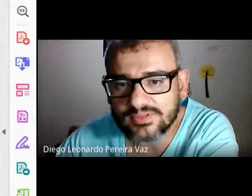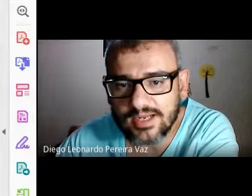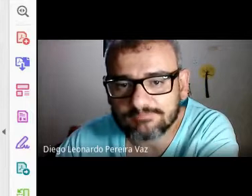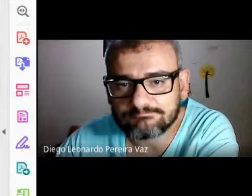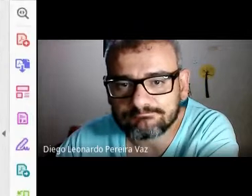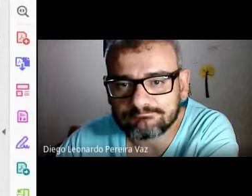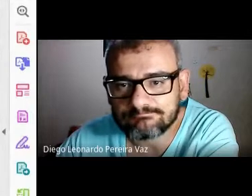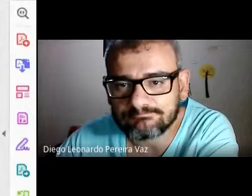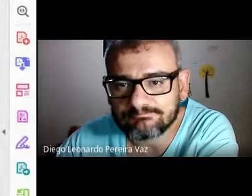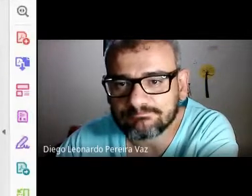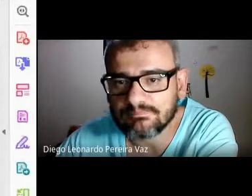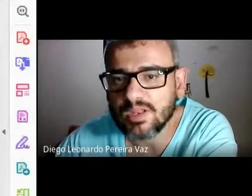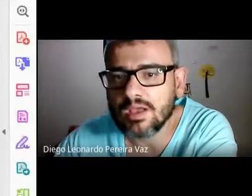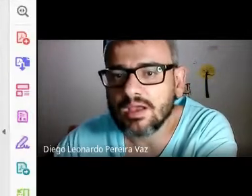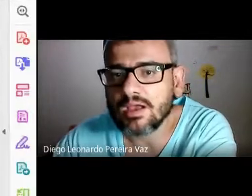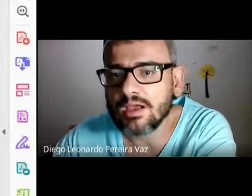Rosina.